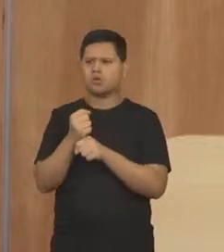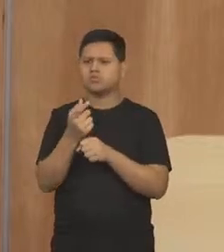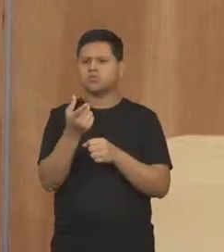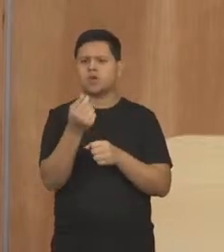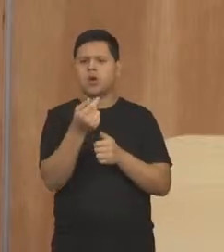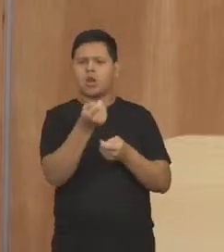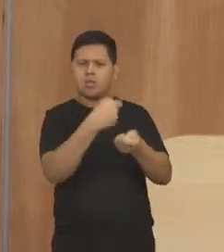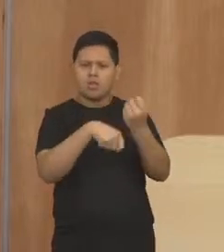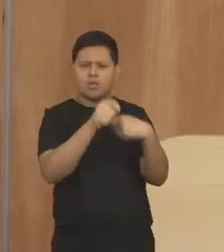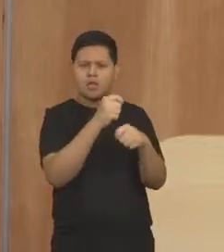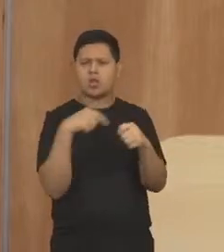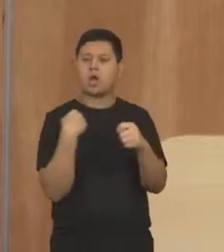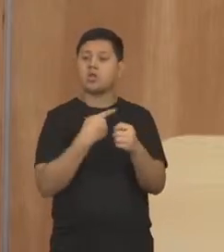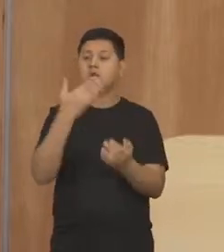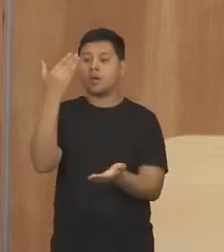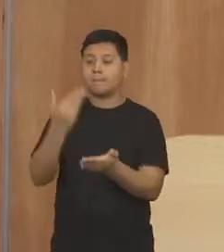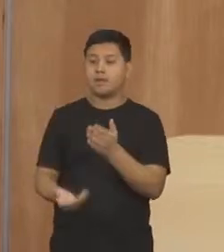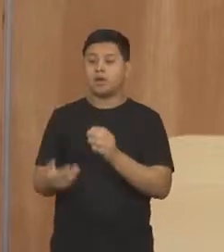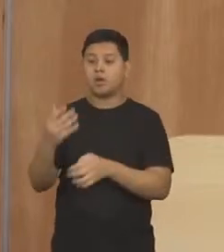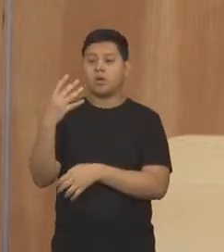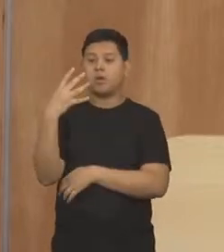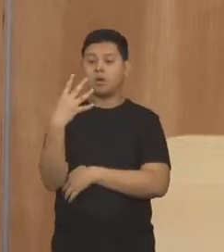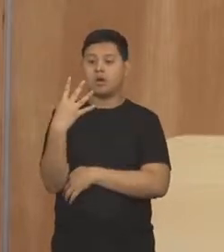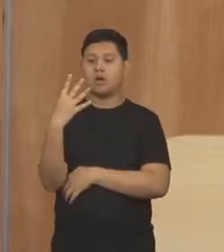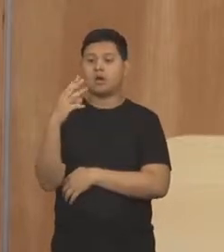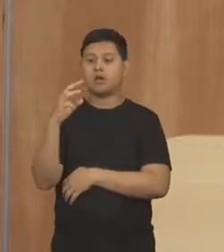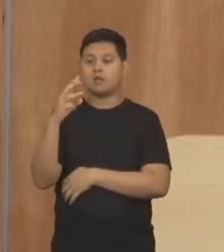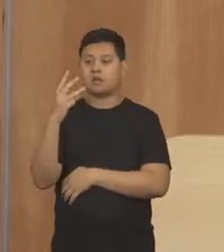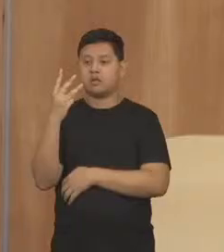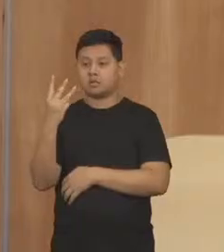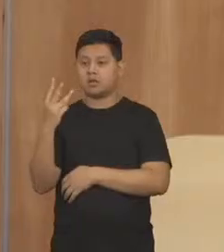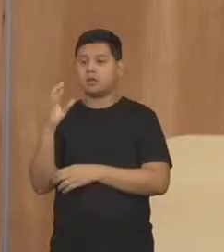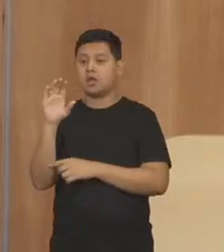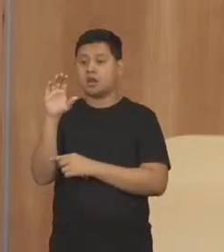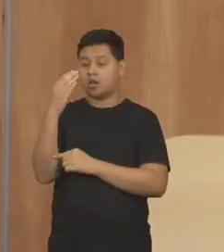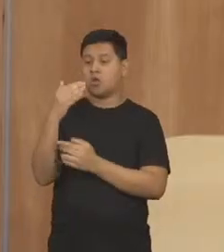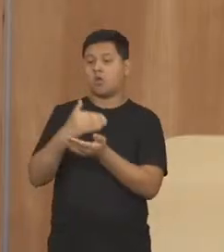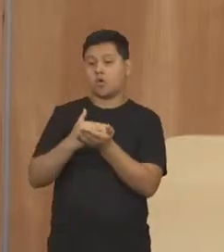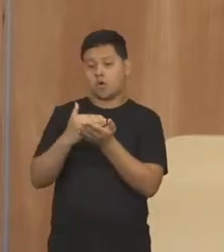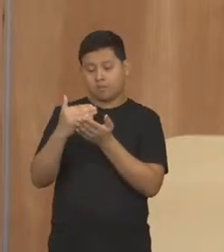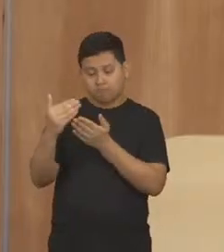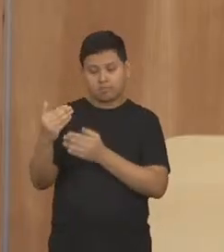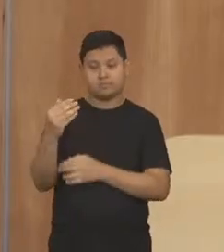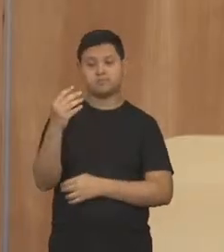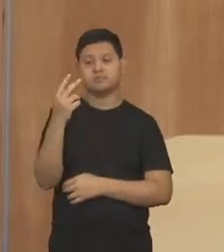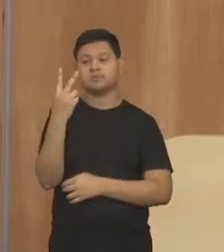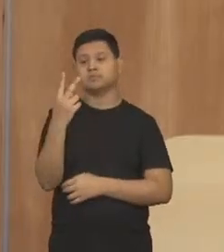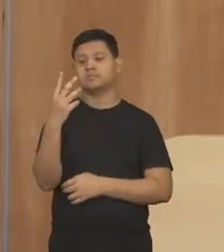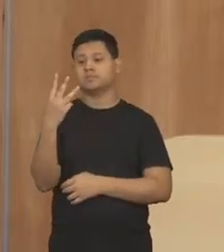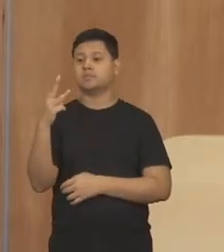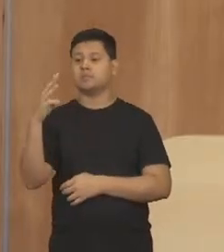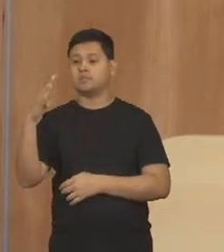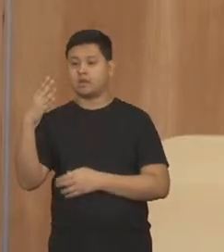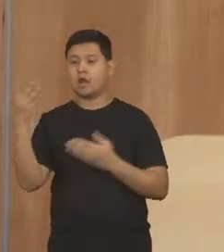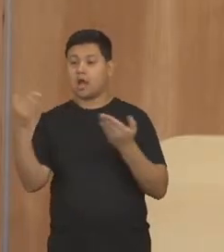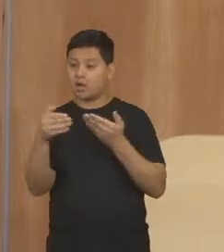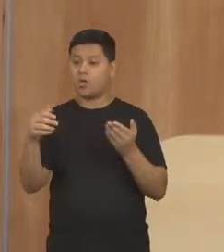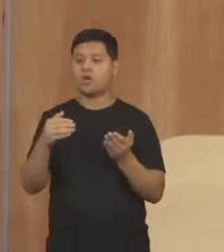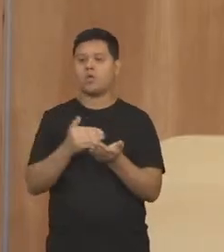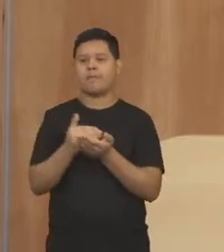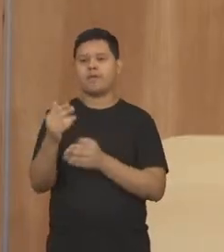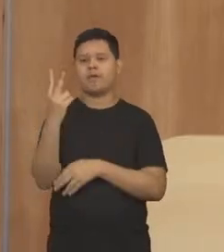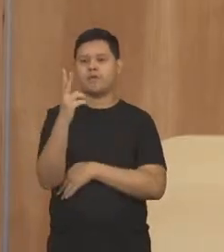feitos, a gente perdeu 43 câmeras. A gente inaugurou em 2020 com 243 câmeras e agora em 2025 a gente inaugura